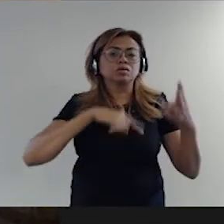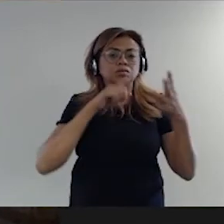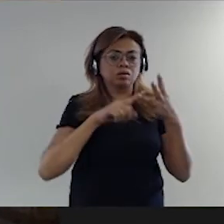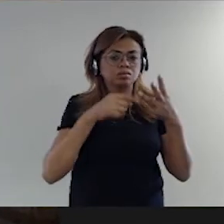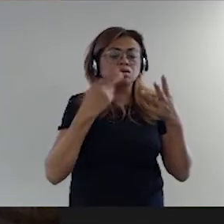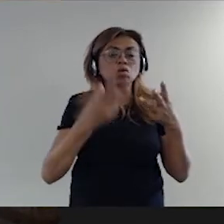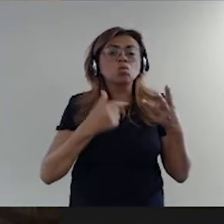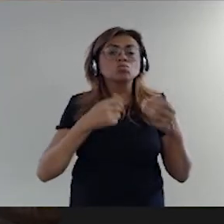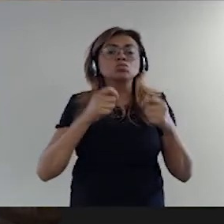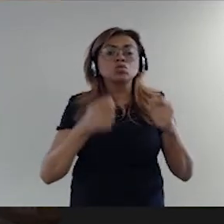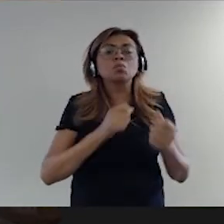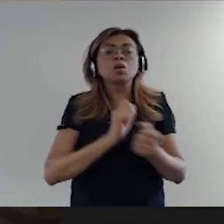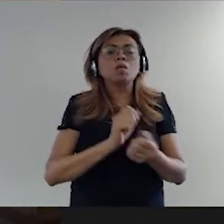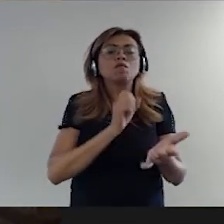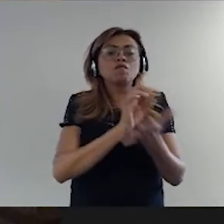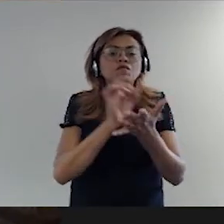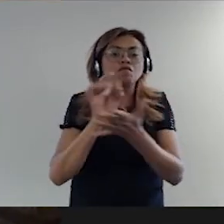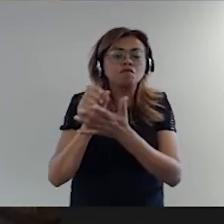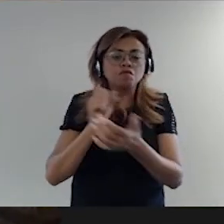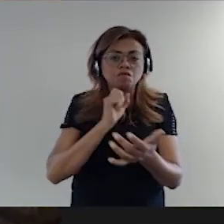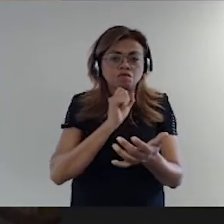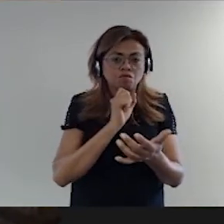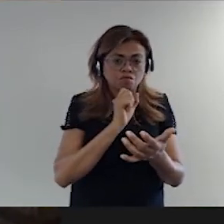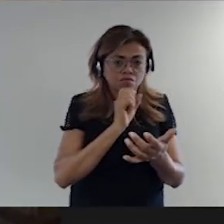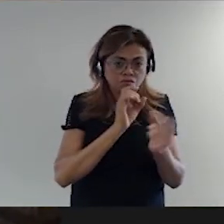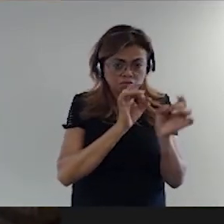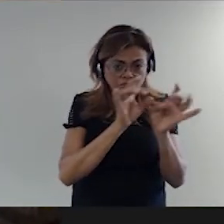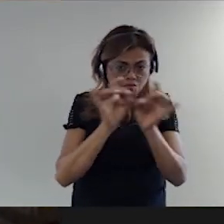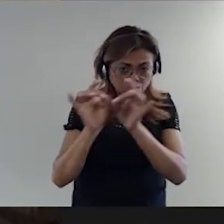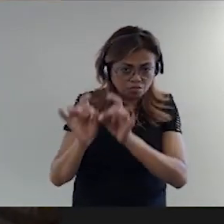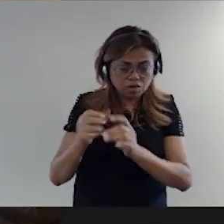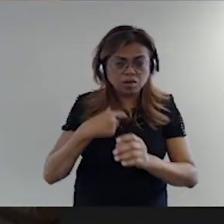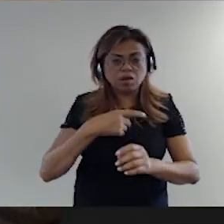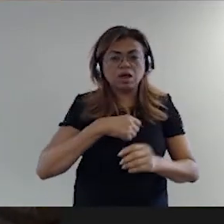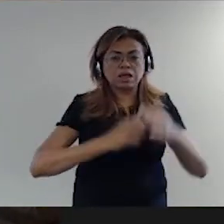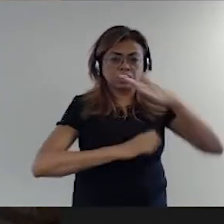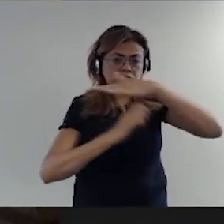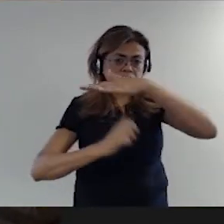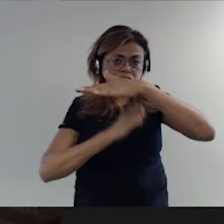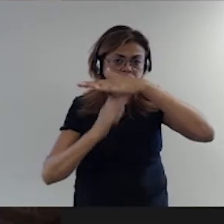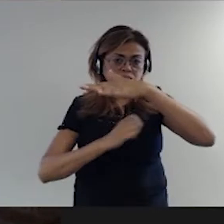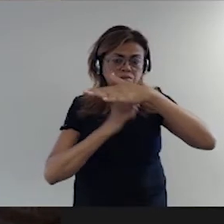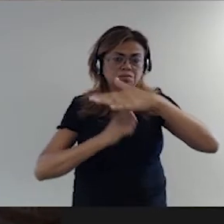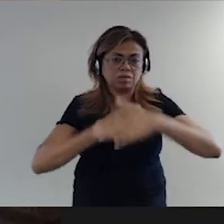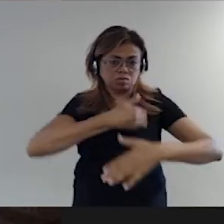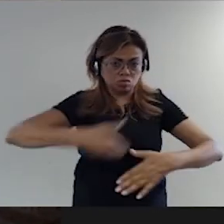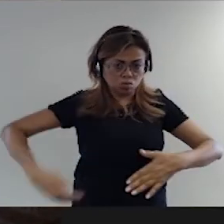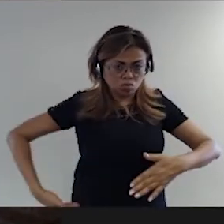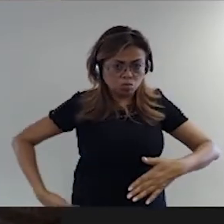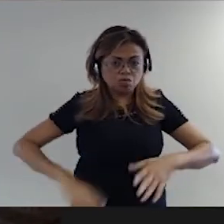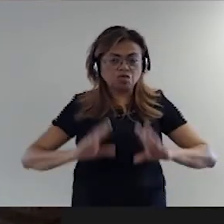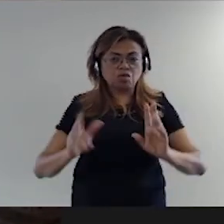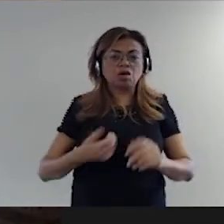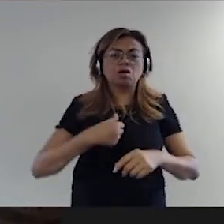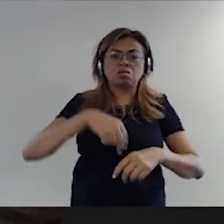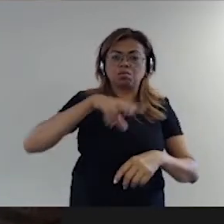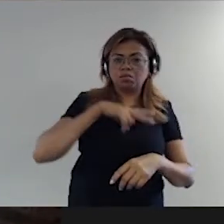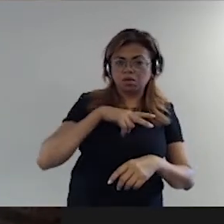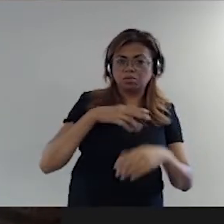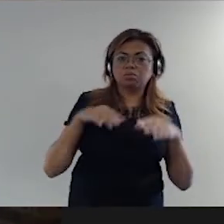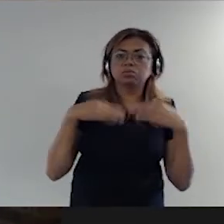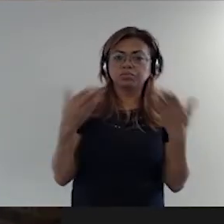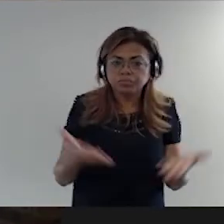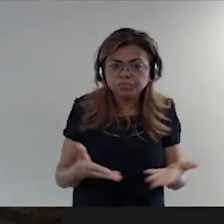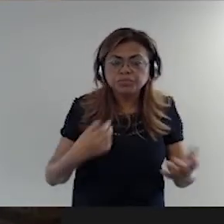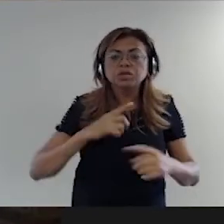às privatizações, o processo de privatização, em regra, gera muito contencioso, gera muita inovação